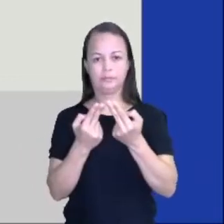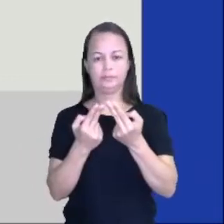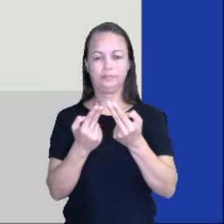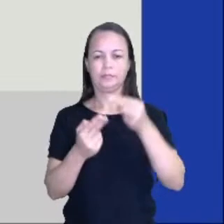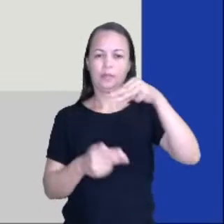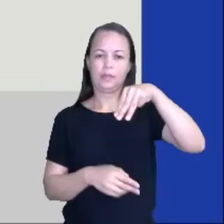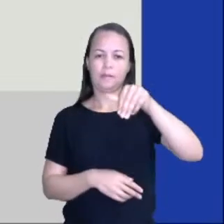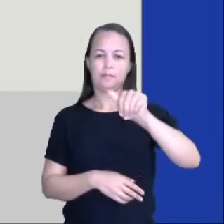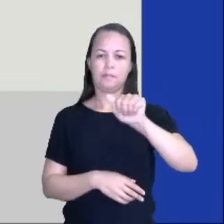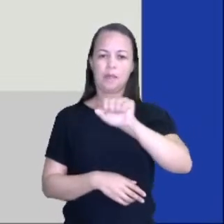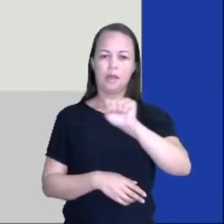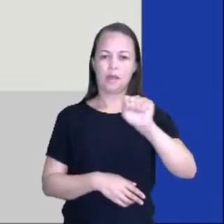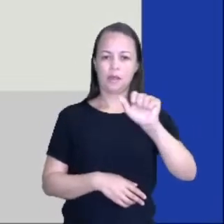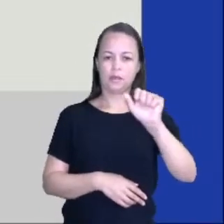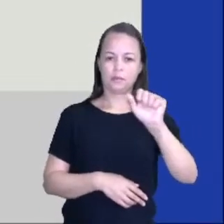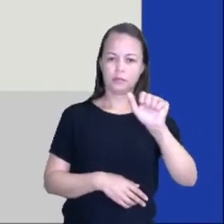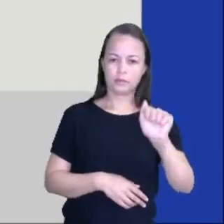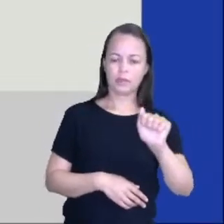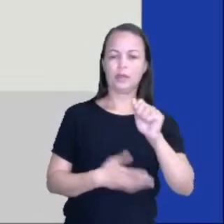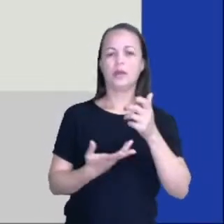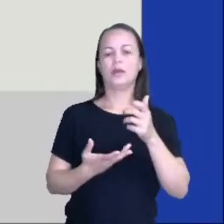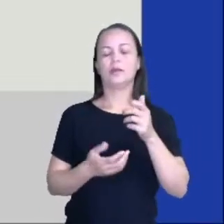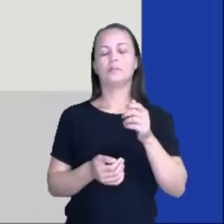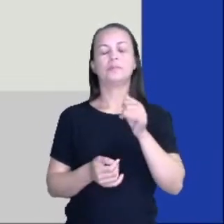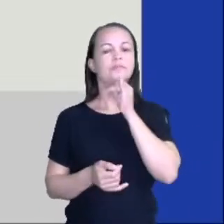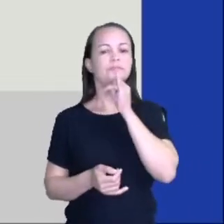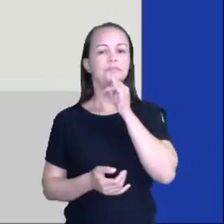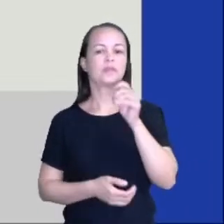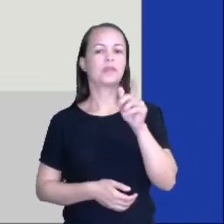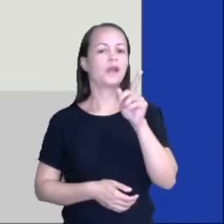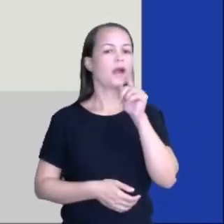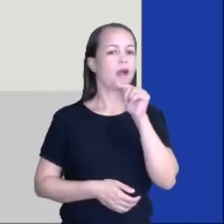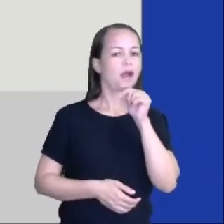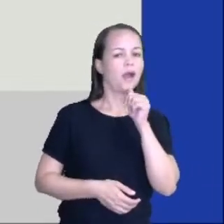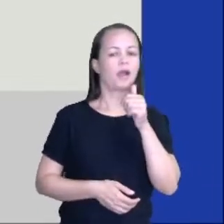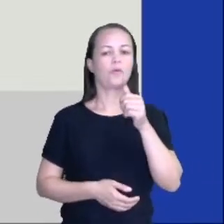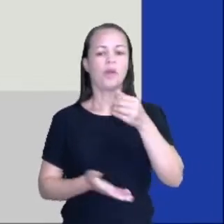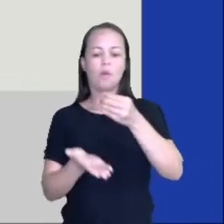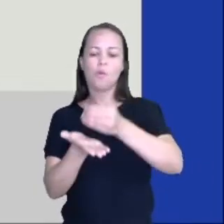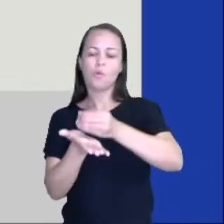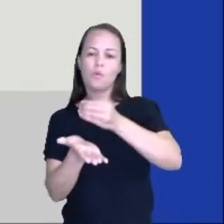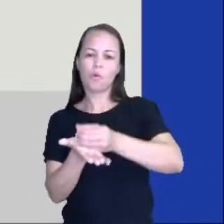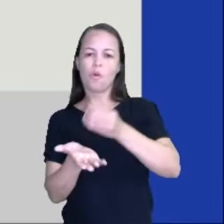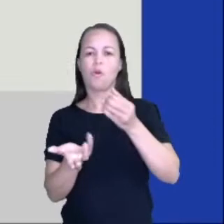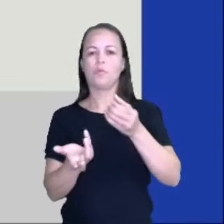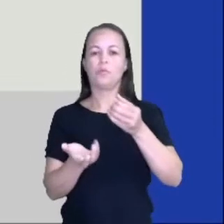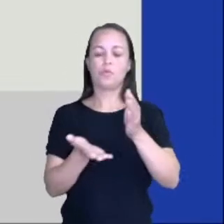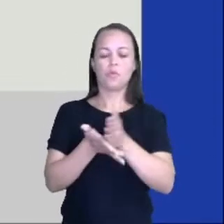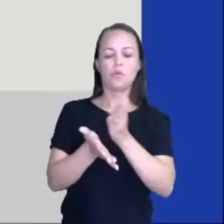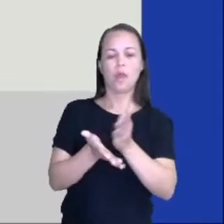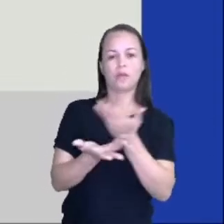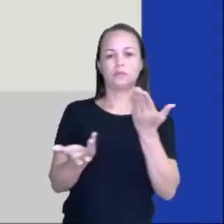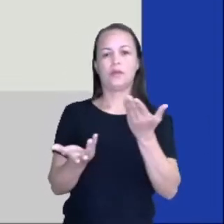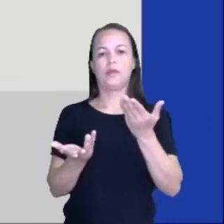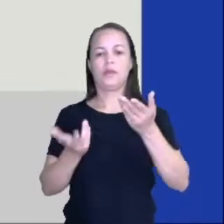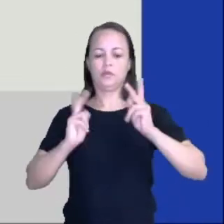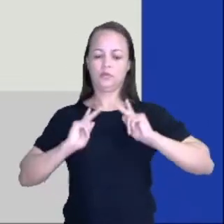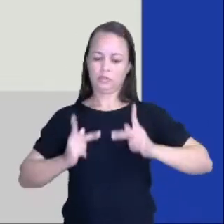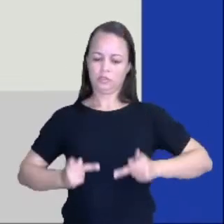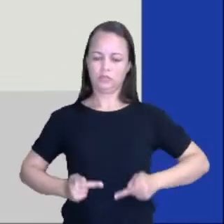exemplo, a água, o copo, a cadeira, o caderno, os seres vivos, o ar